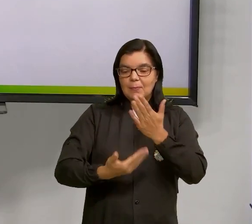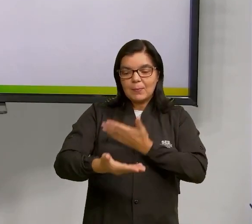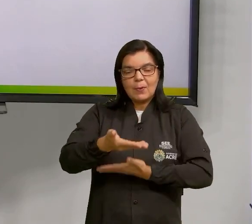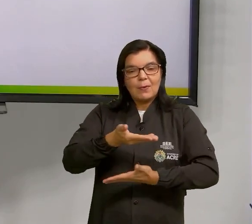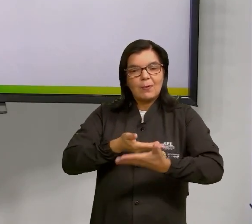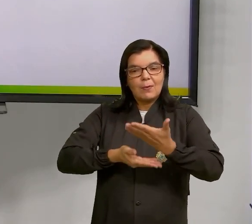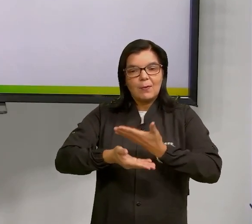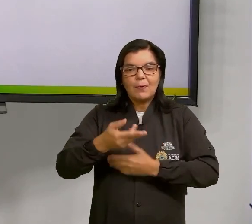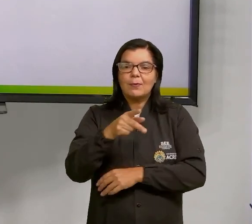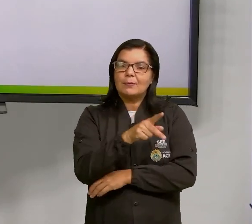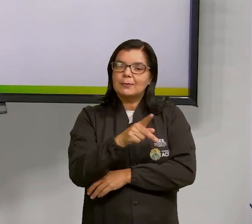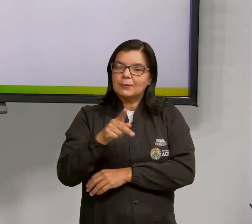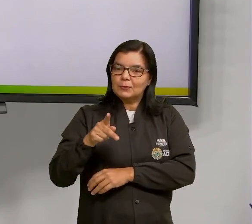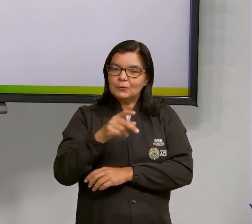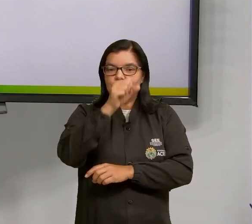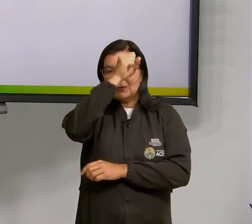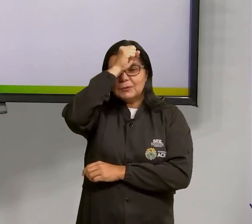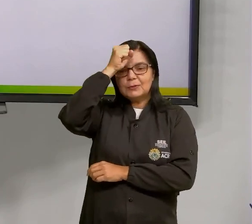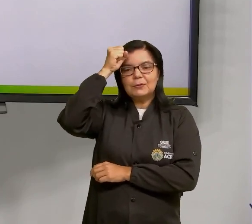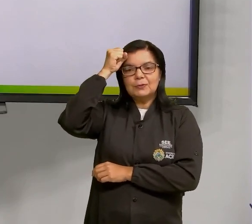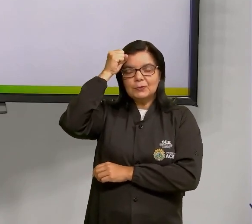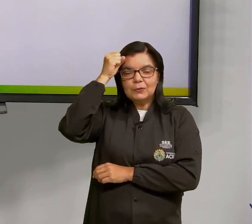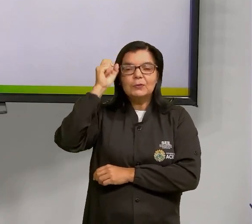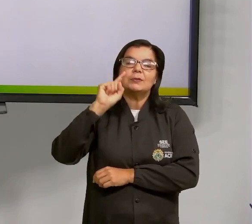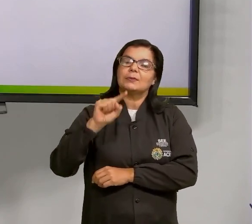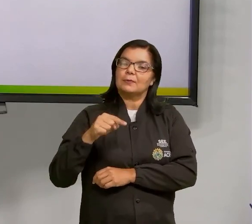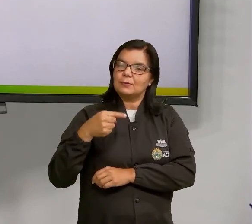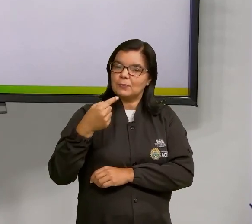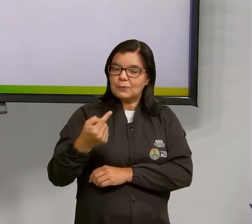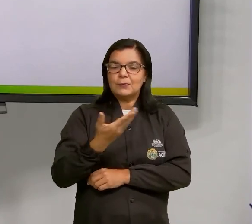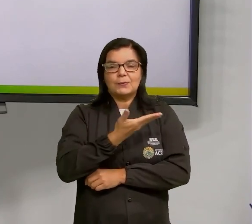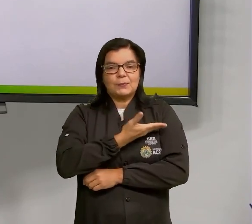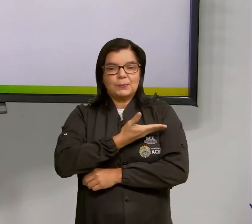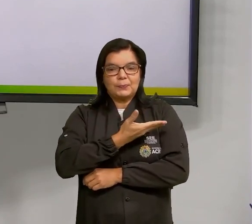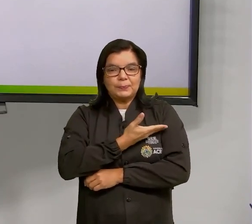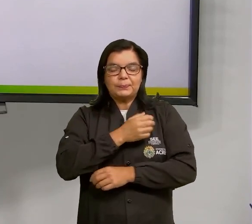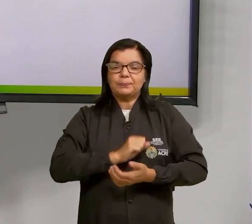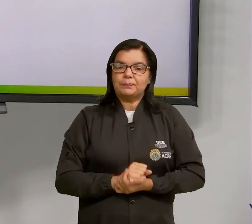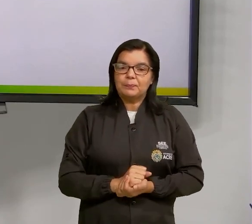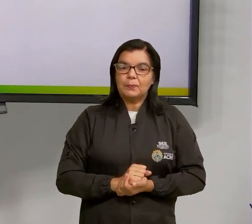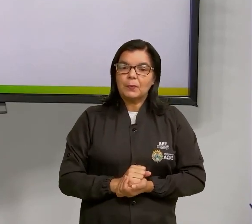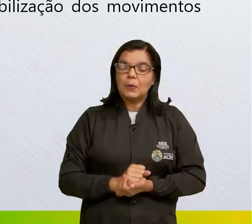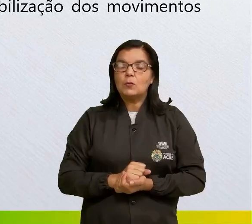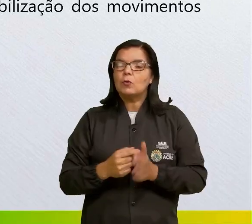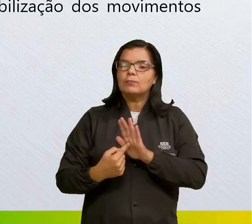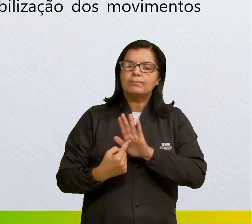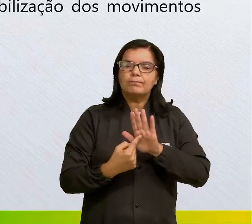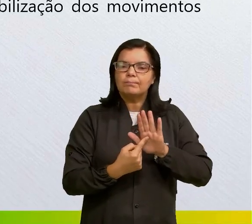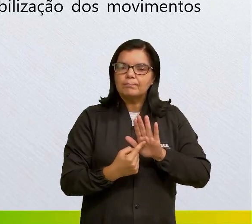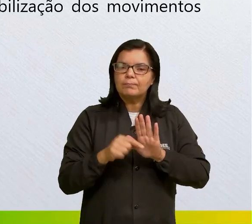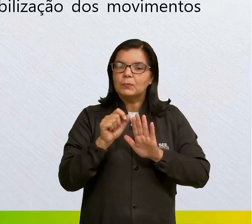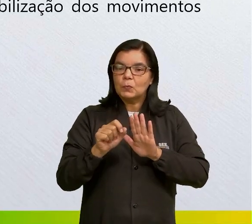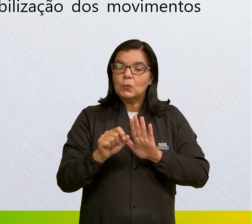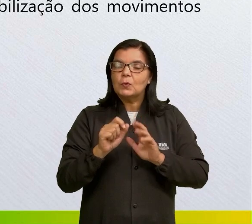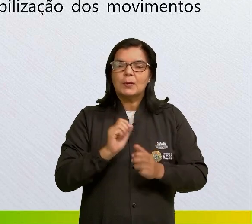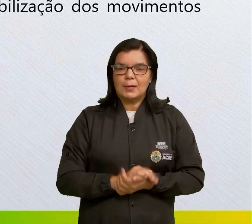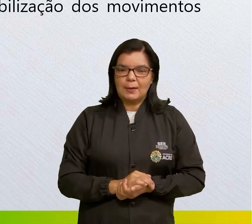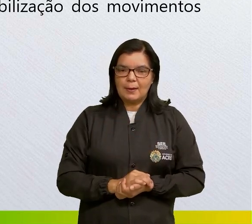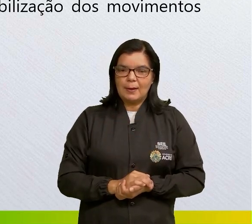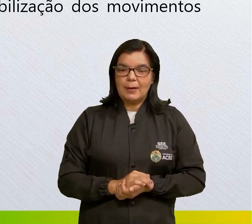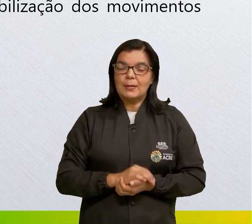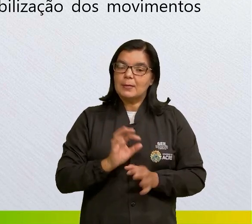interagir com o seu professor de sociologia e ainda com os seus colegas. Eu estou sugerindo que você realize, que